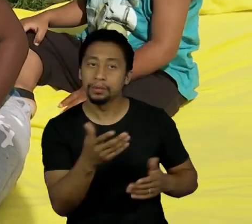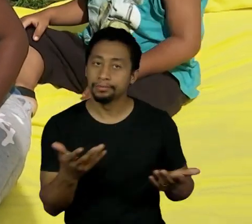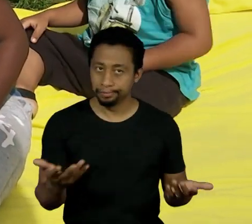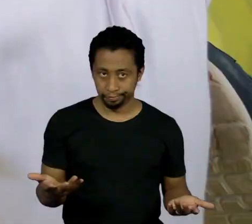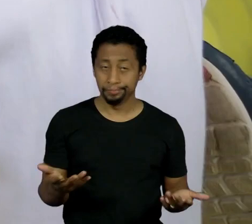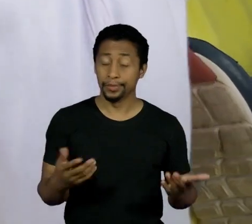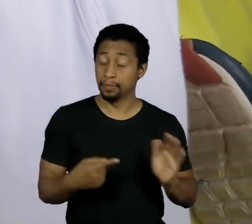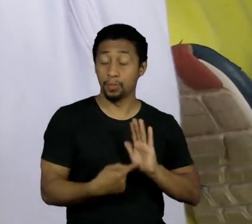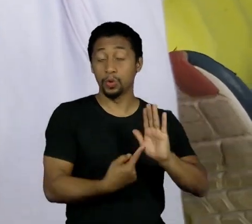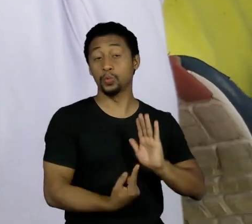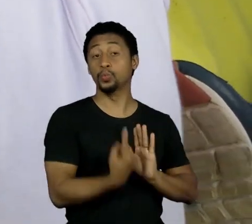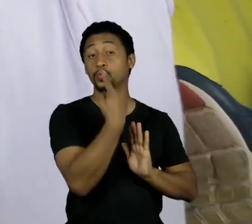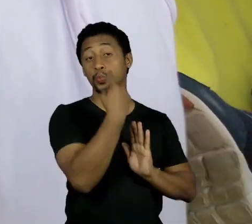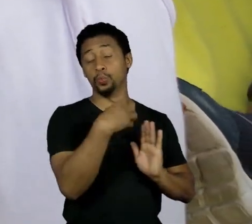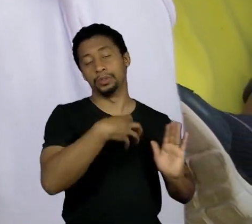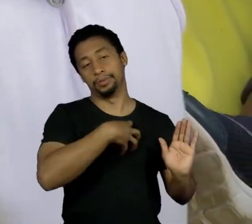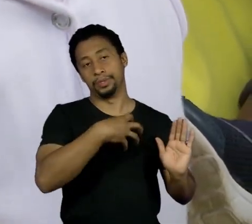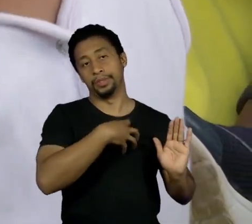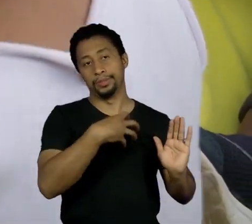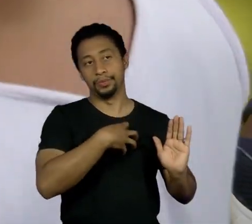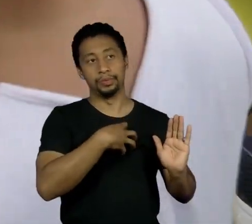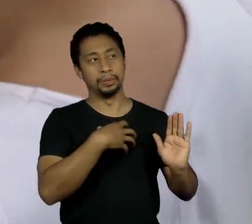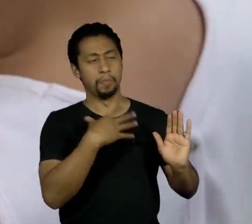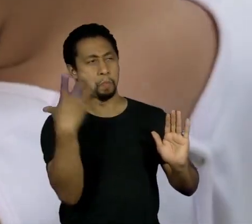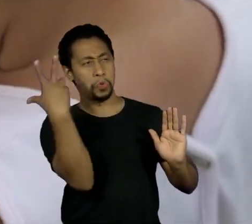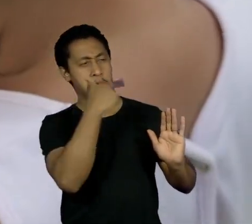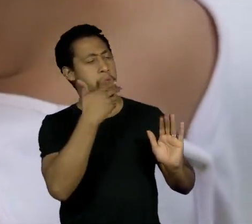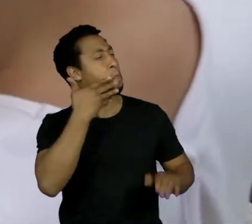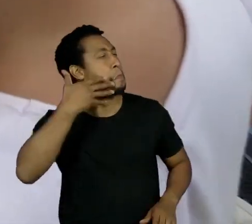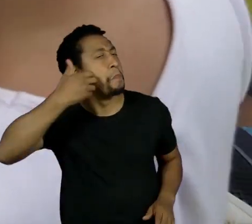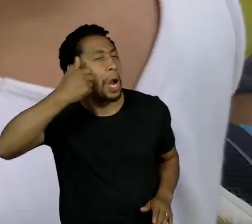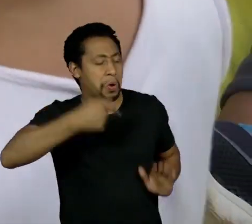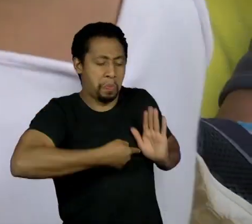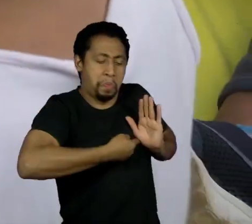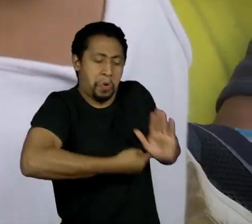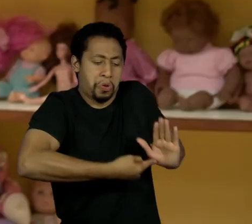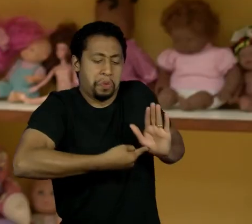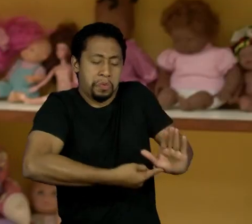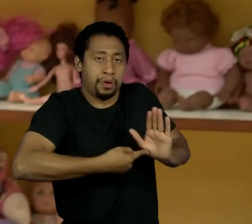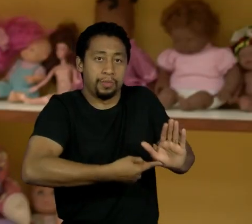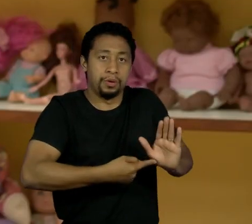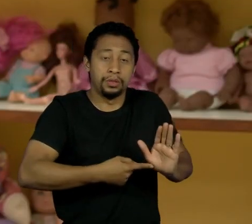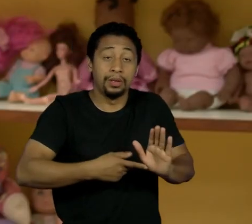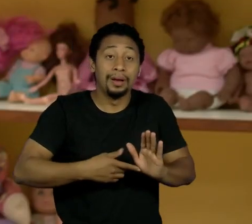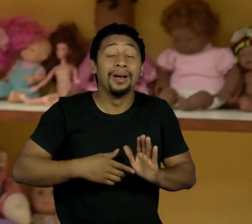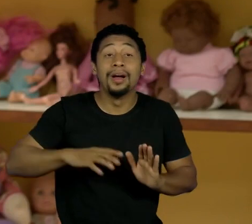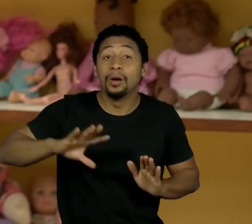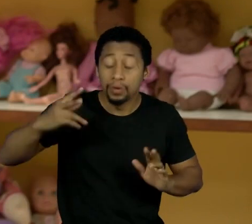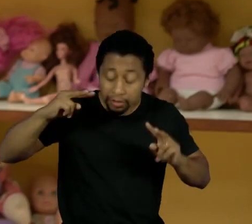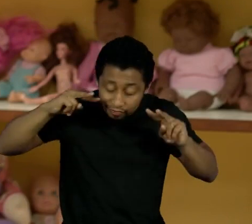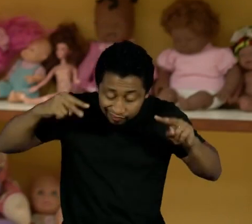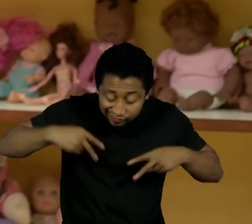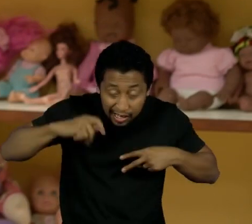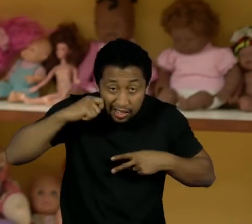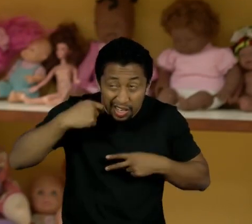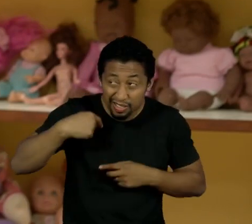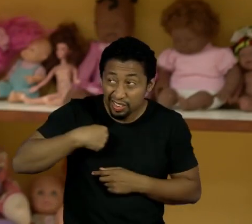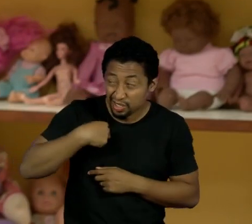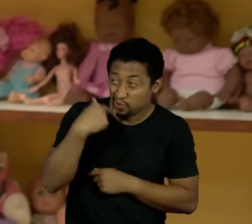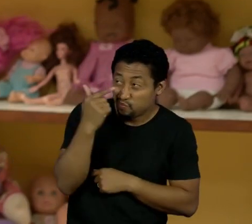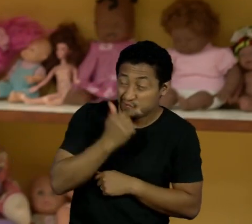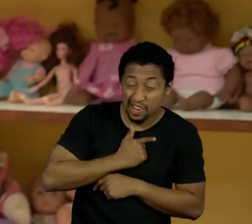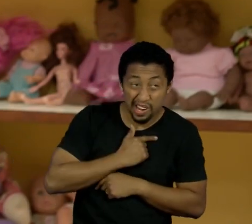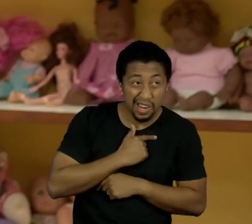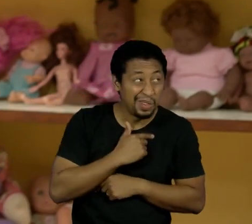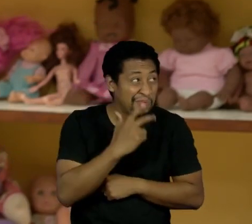pessoa, como um padrão de beleza, então ela tende a ir se negando durante a sua vida, porque ela passa a ter